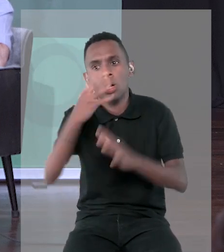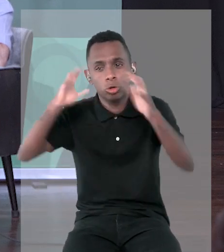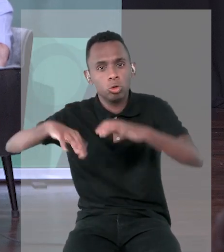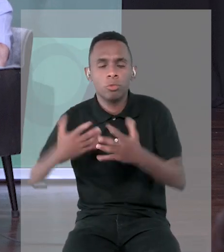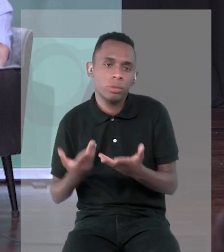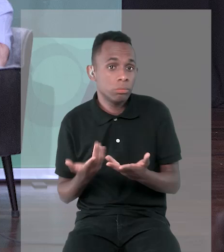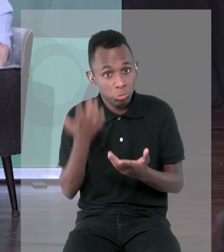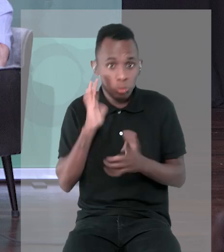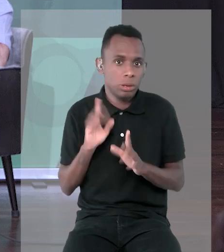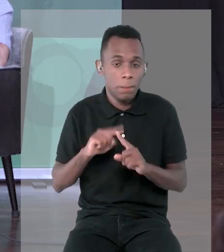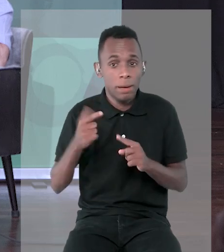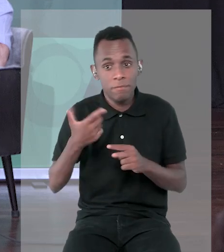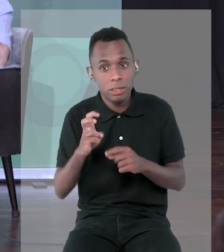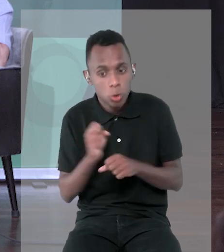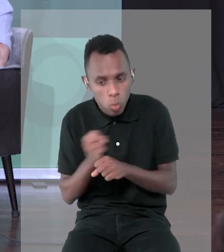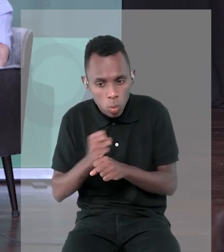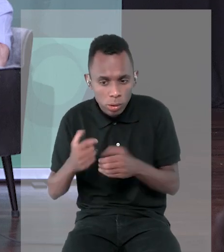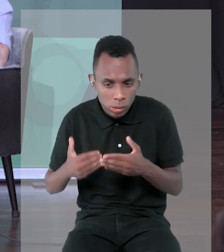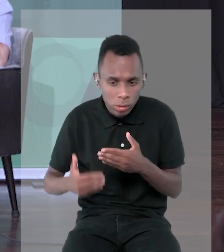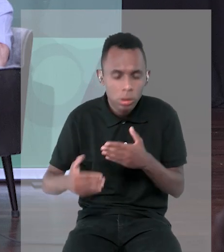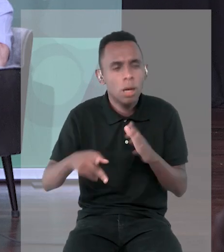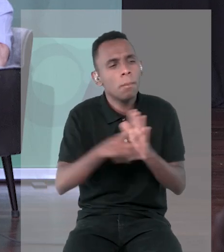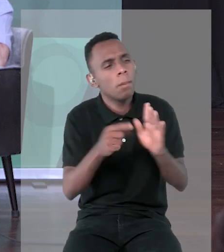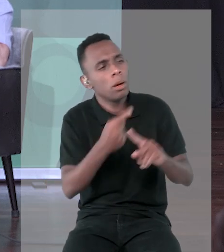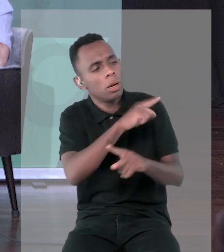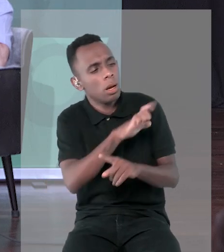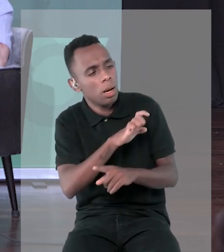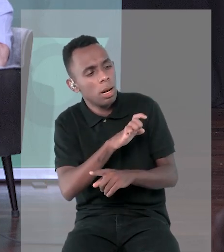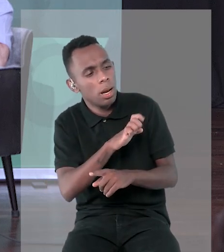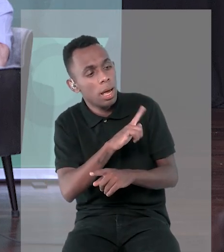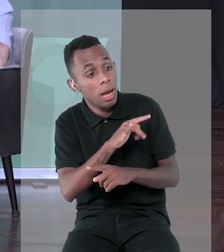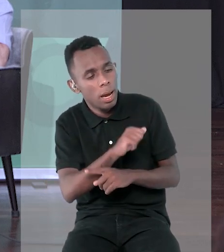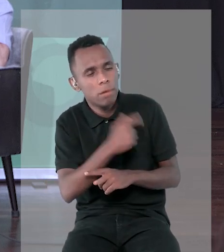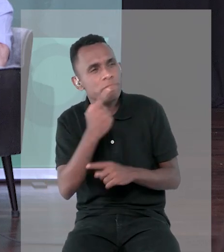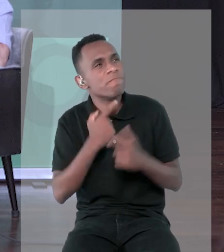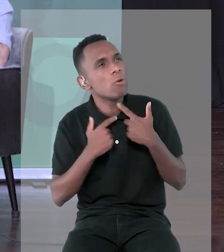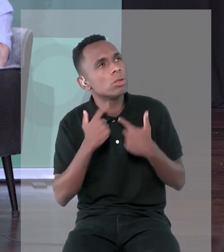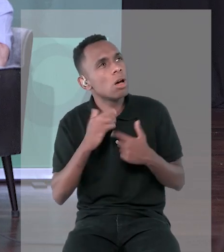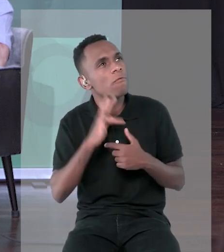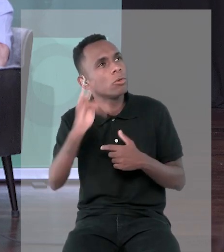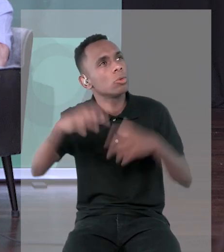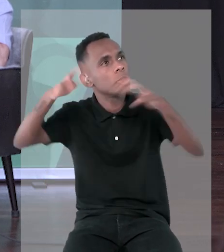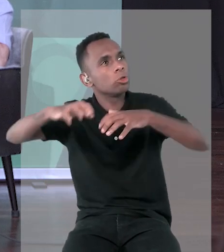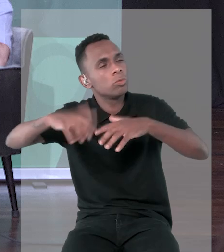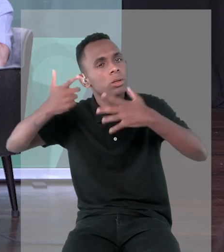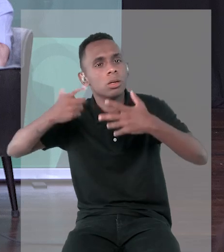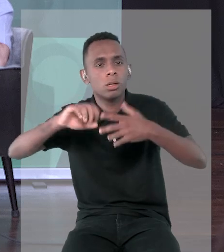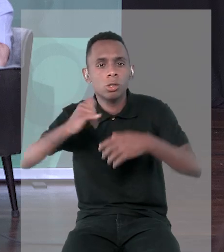trazer. Mas 25 anos depois daquele sonho que foi feito pela Lélia de trazer chuva de volta,